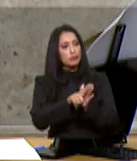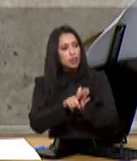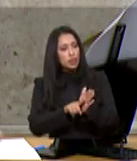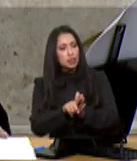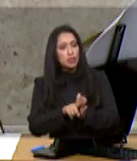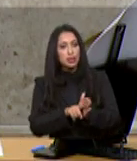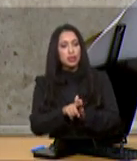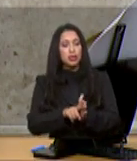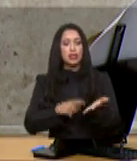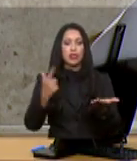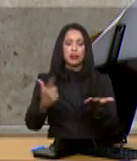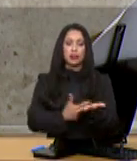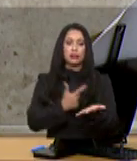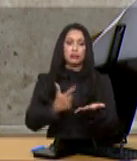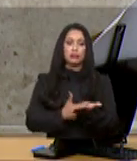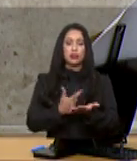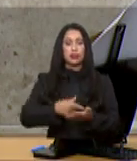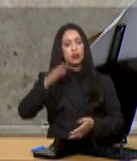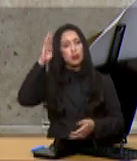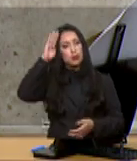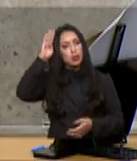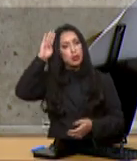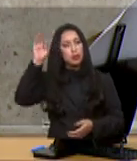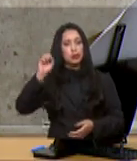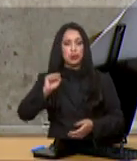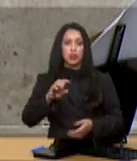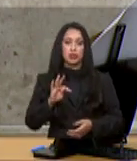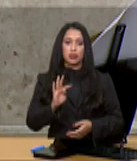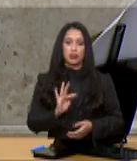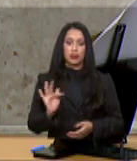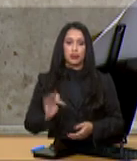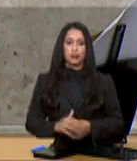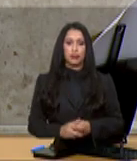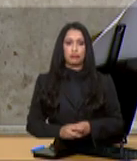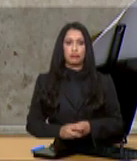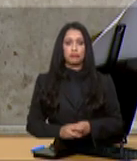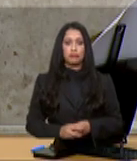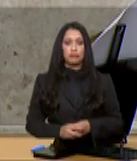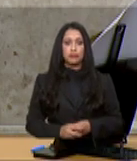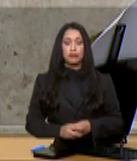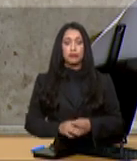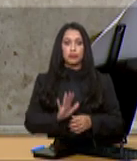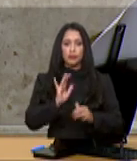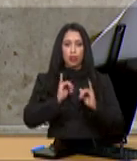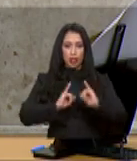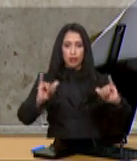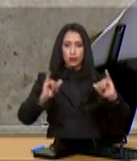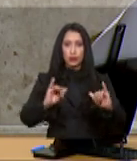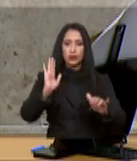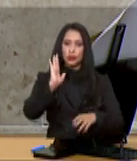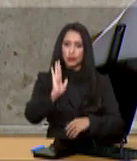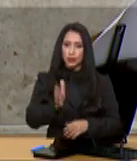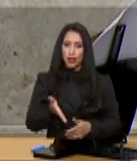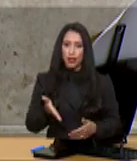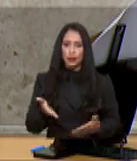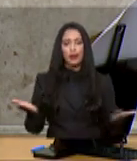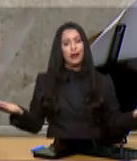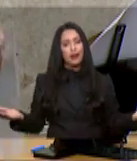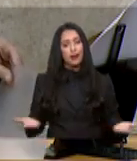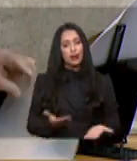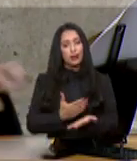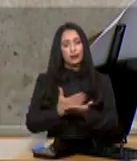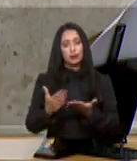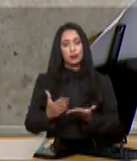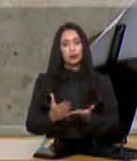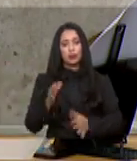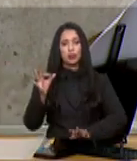iniciativa acadêmica da Suprema Corte. Feito esse anúncio, passamos então ao